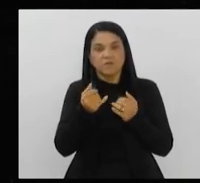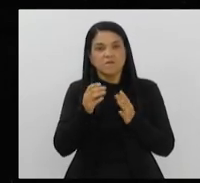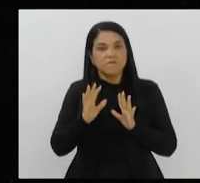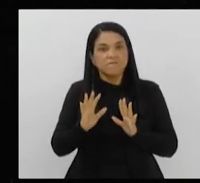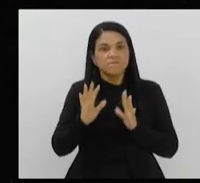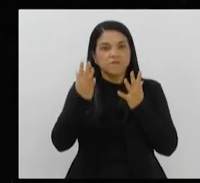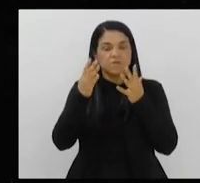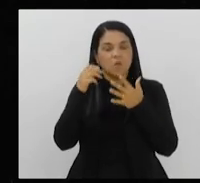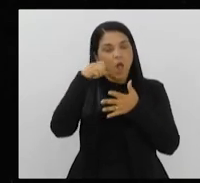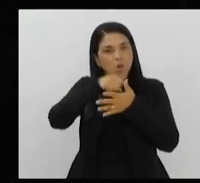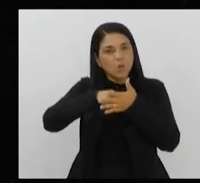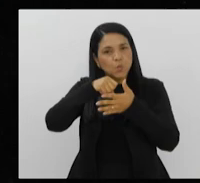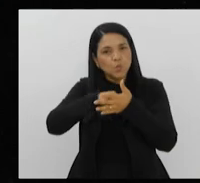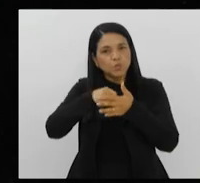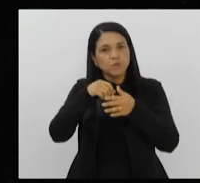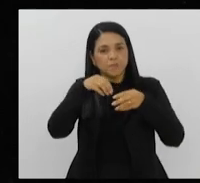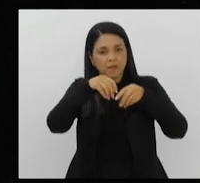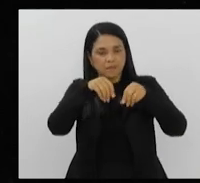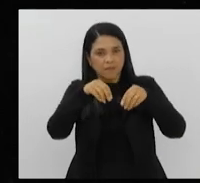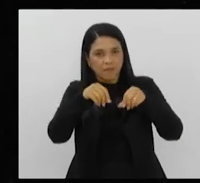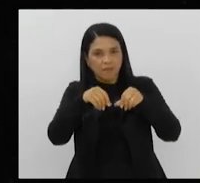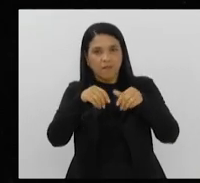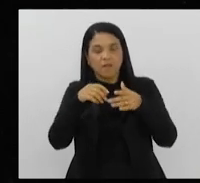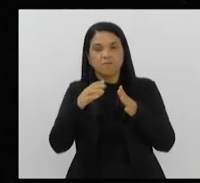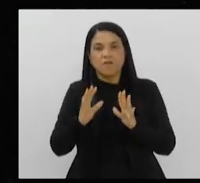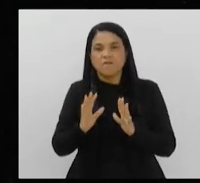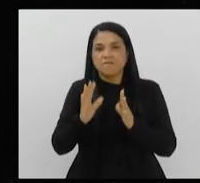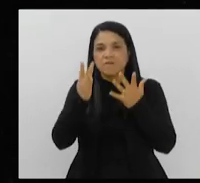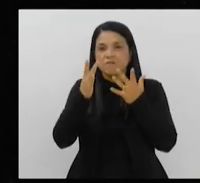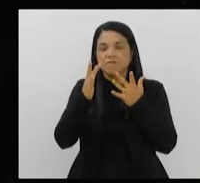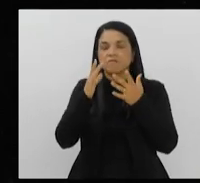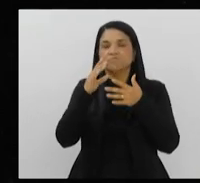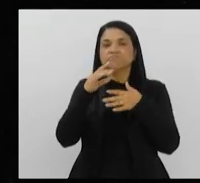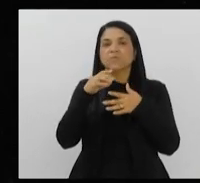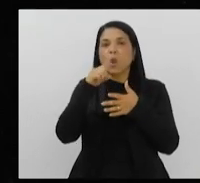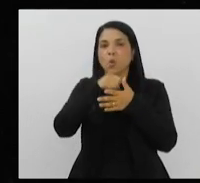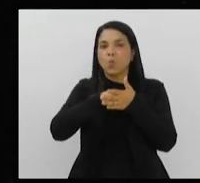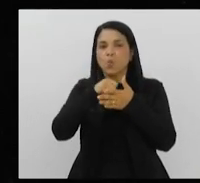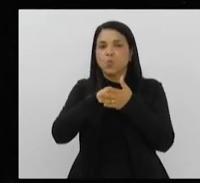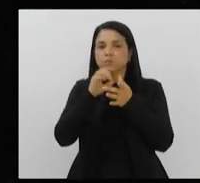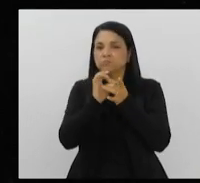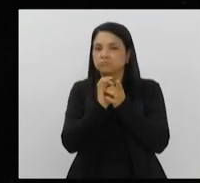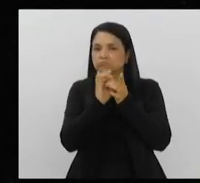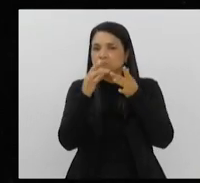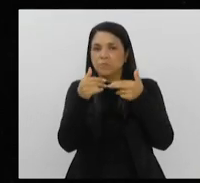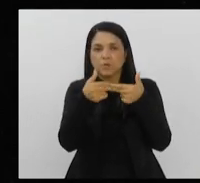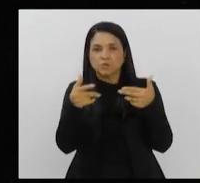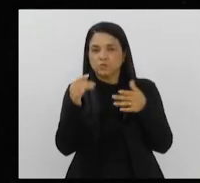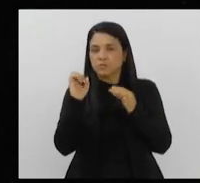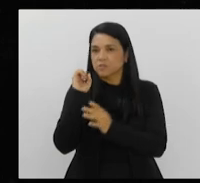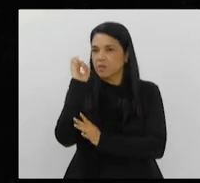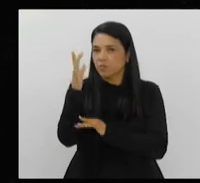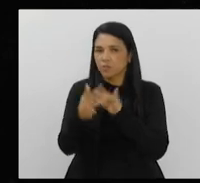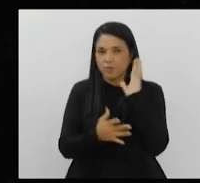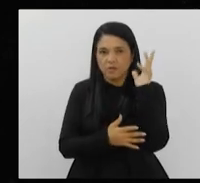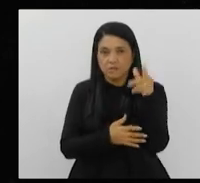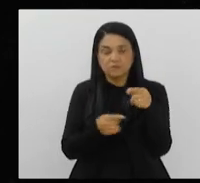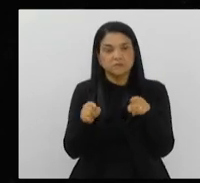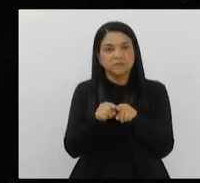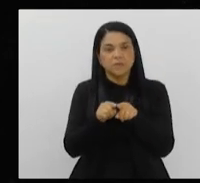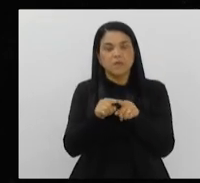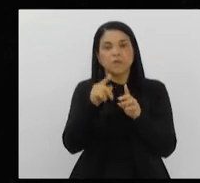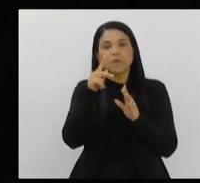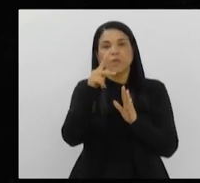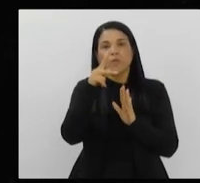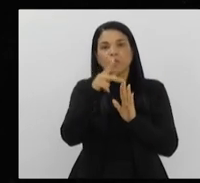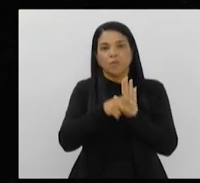lutas pela terra, que vivam as lutas pela democratização dos bens da natureza e que viva o Plano